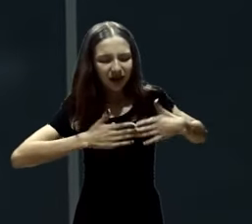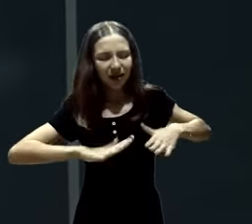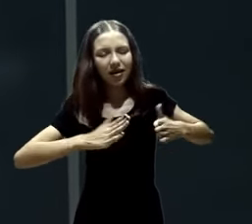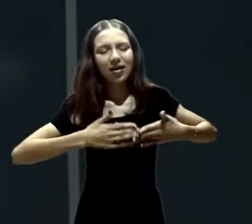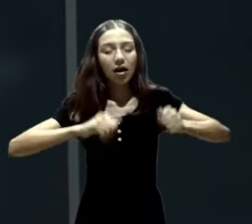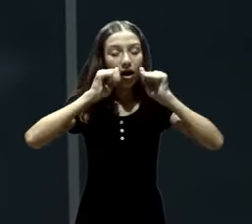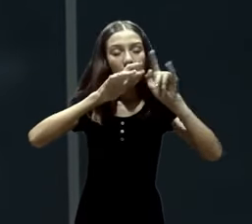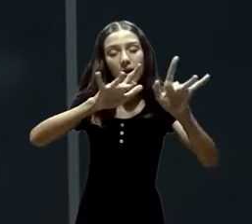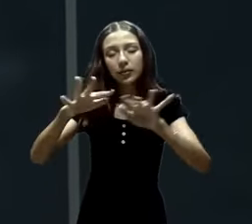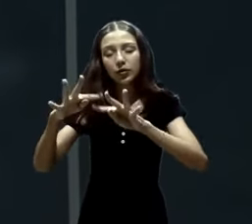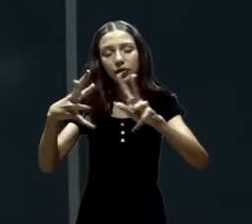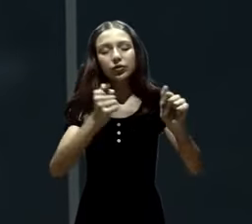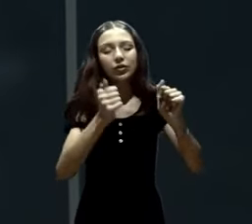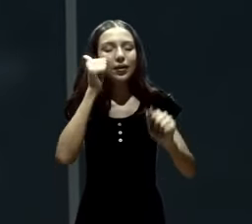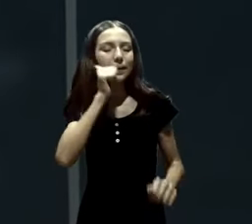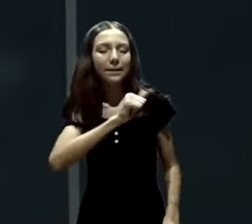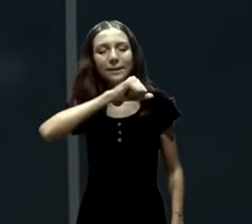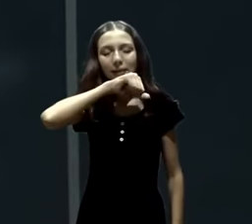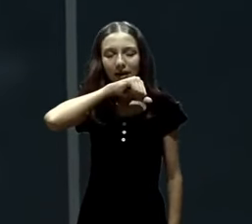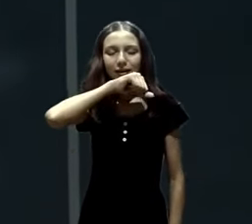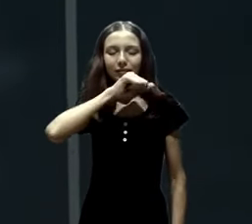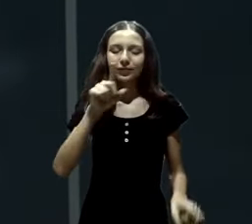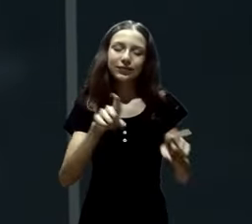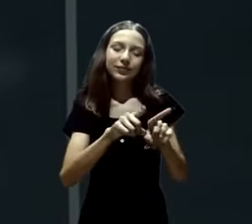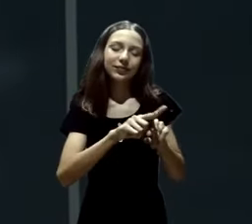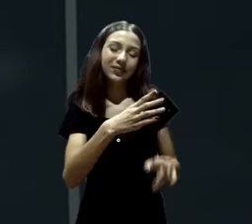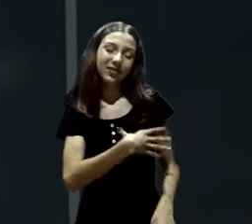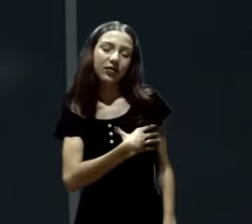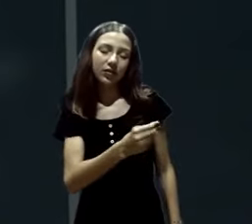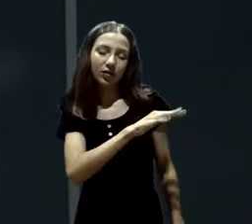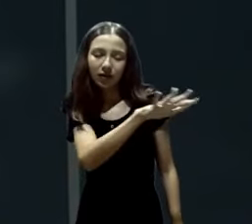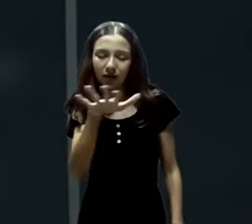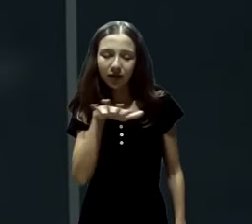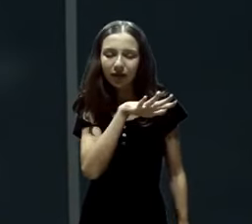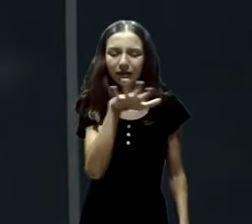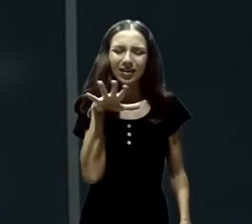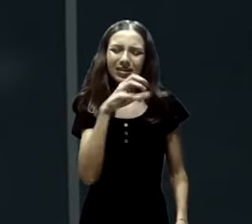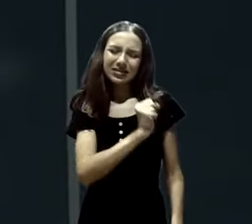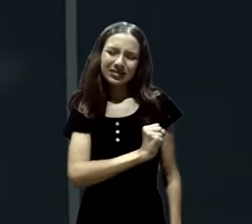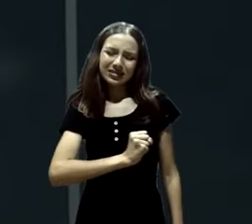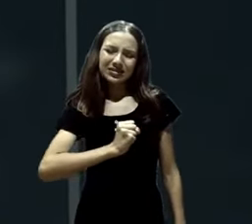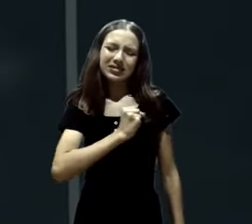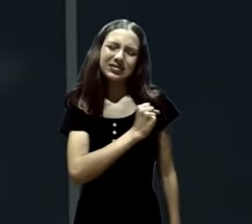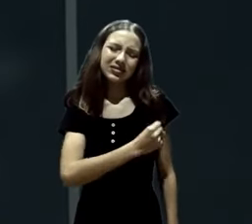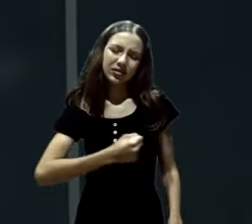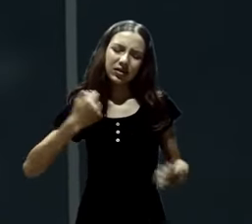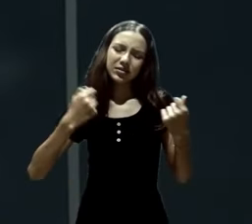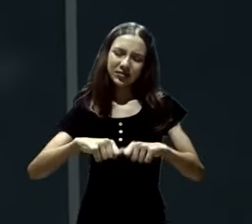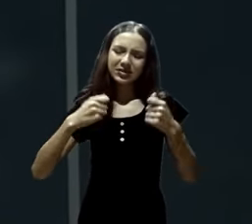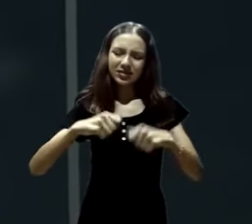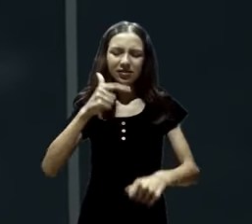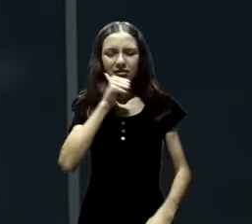mães, os filhos que estão aqui hoje e sentem saudade e necessidade das suas